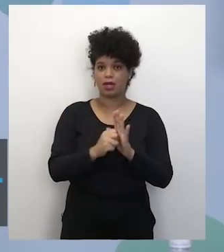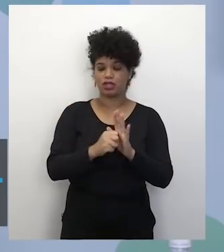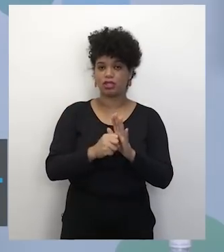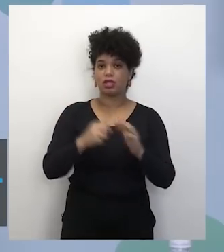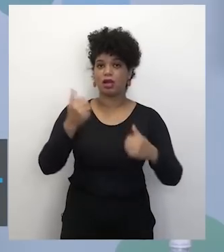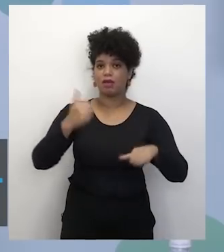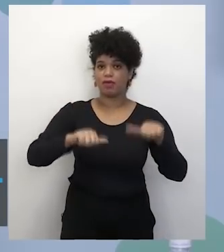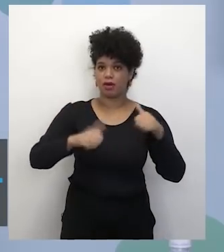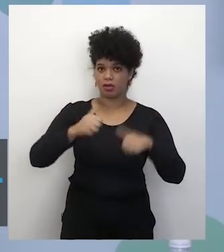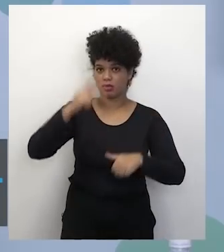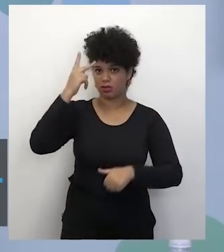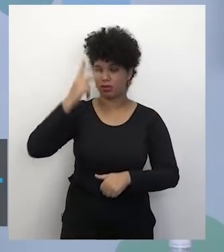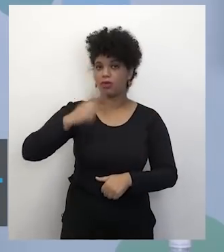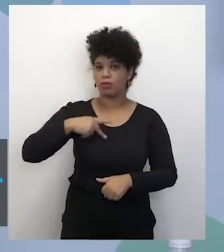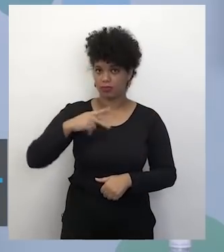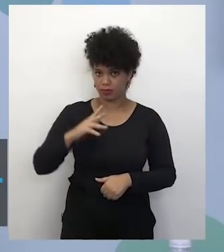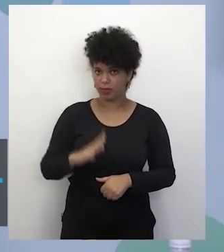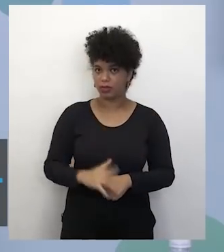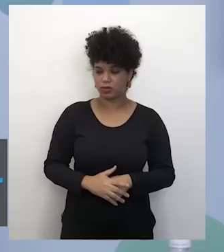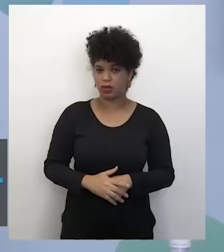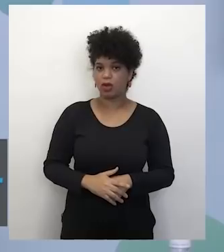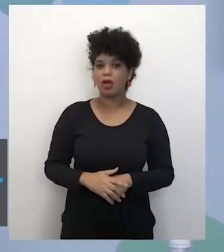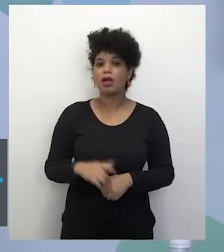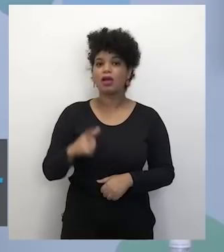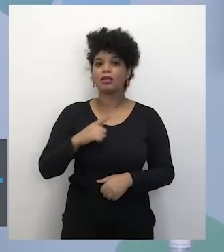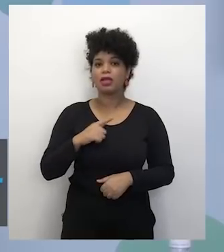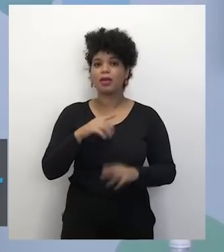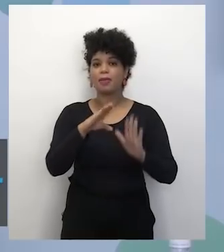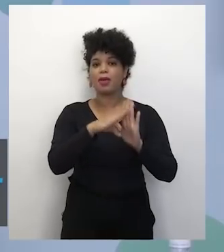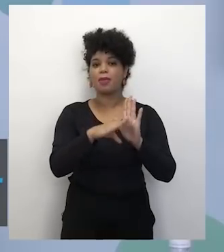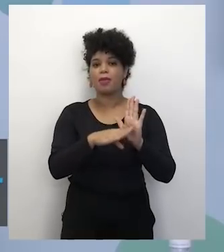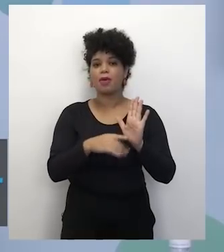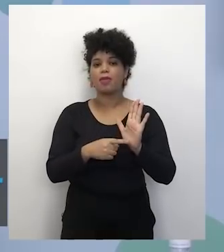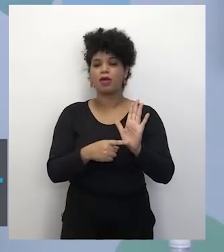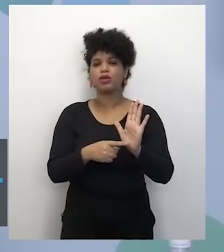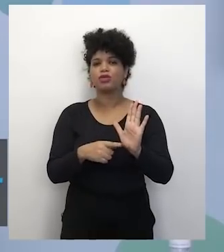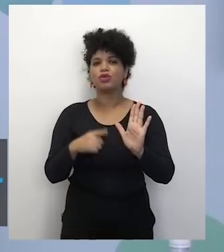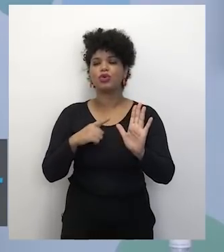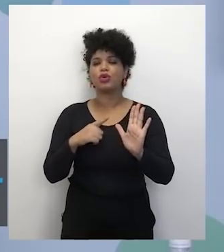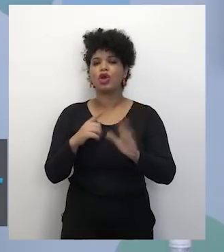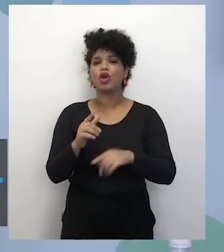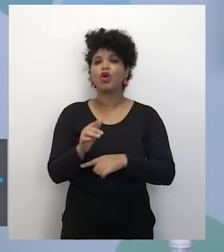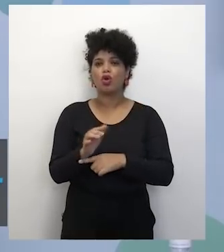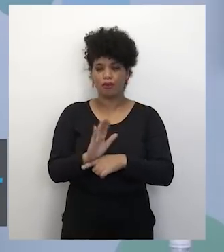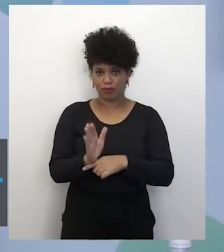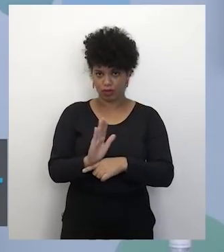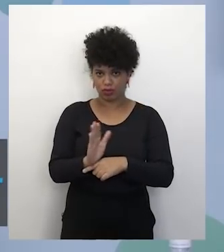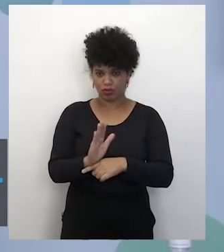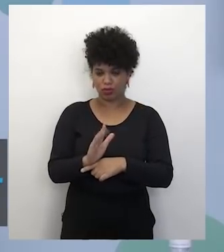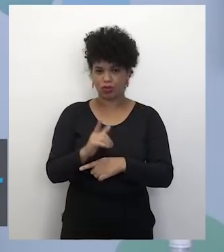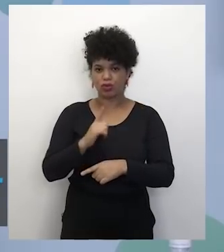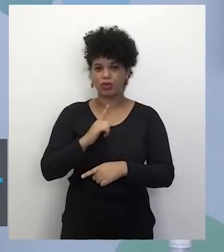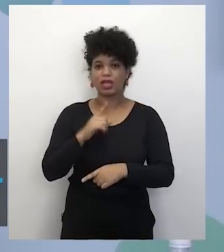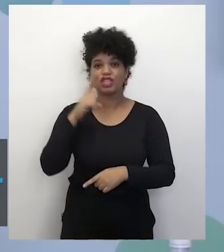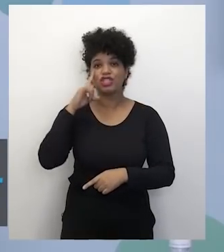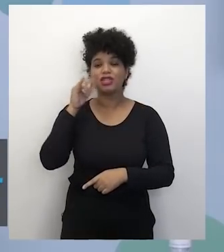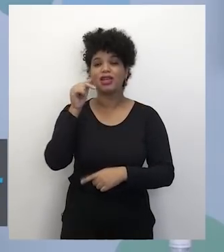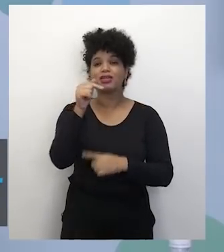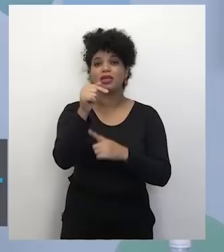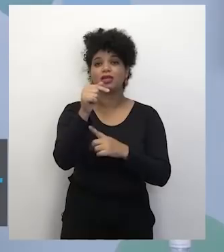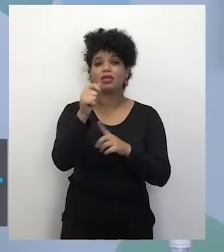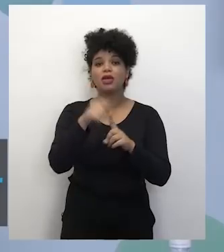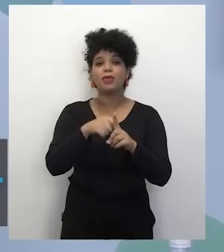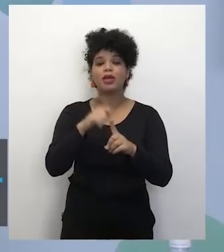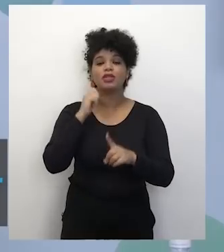rubricas, a gente fala o mesmo tutorial, a gente publicou esse vídeo durante as aulas no dia 7 de